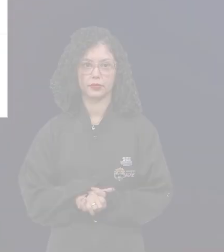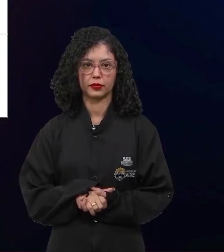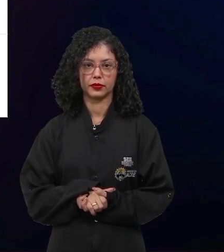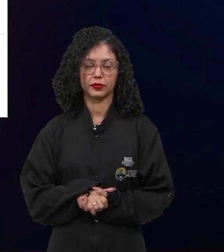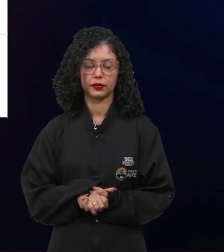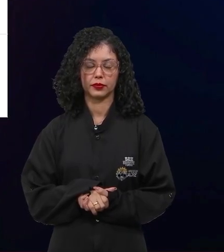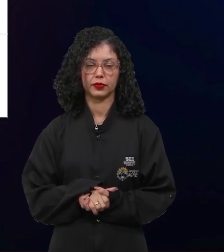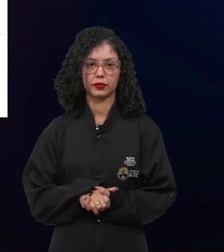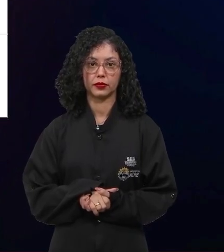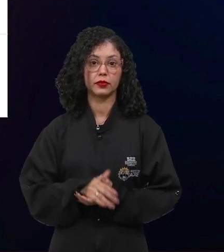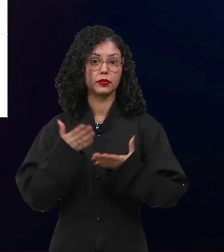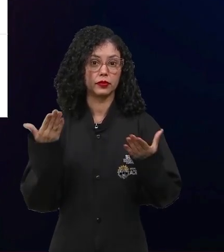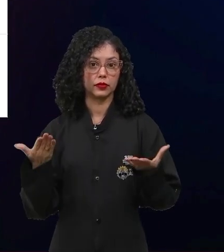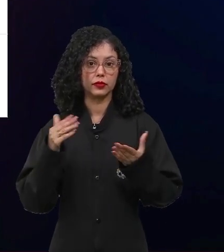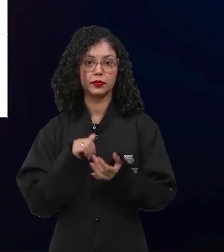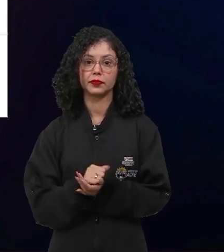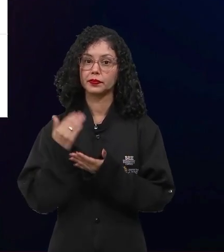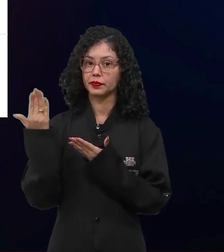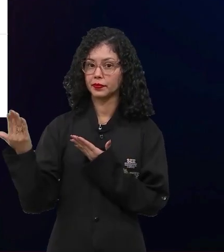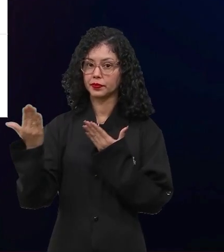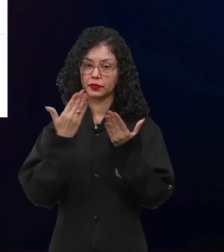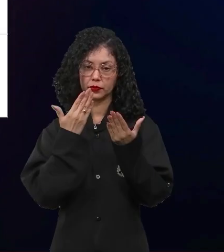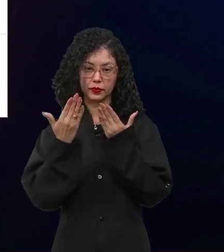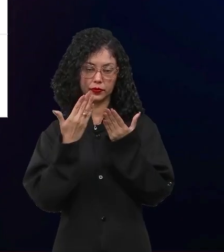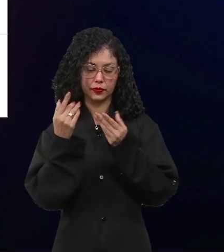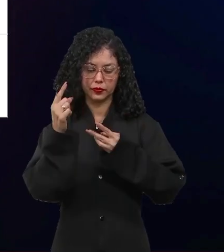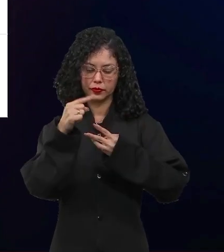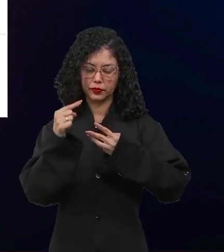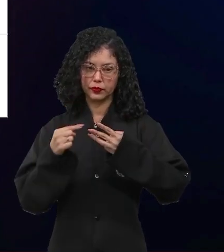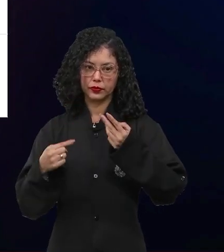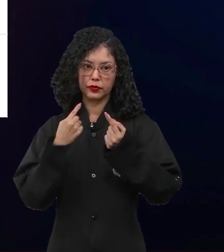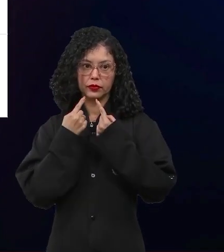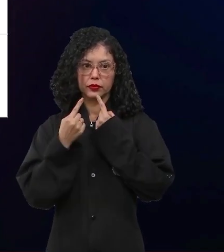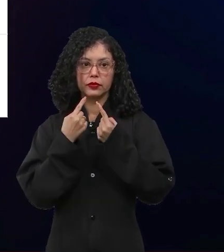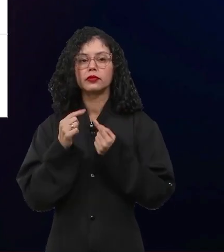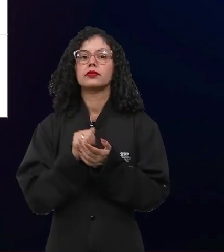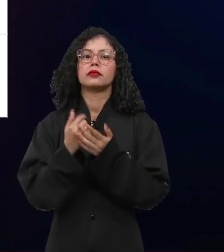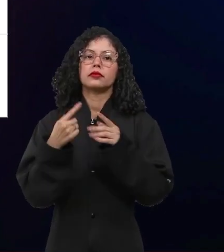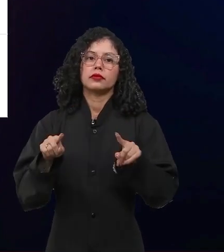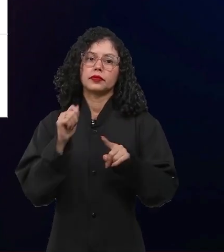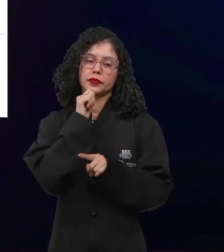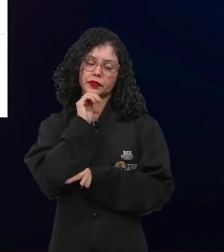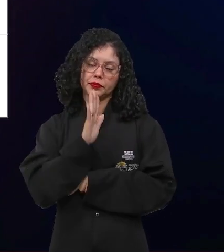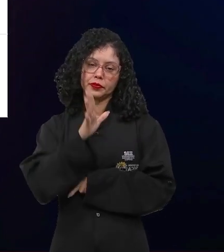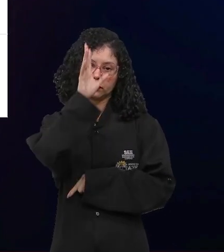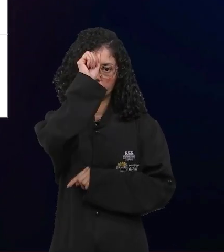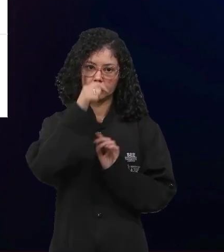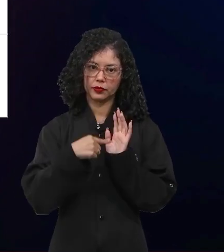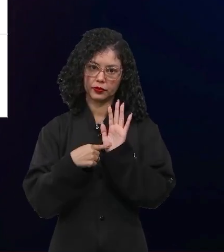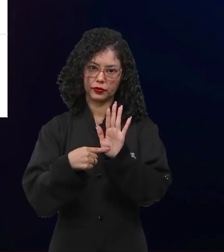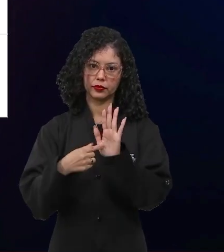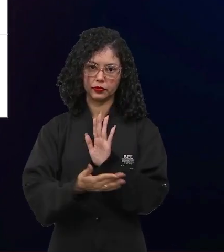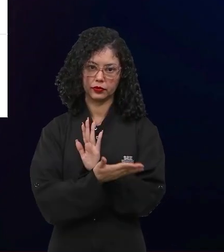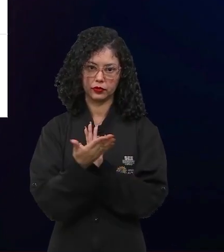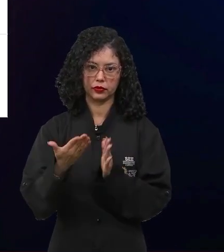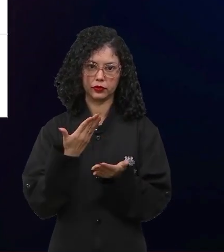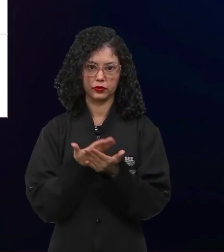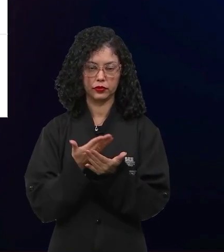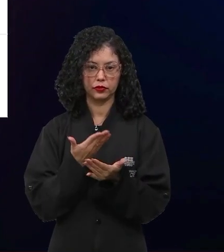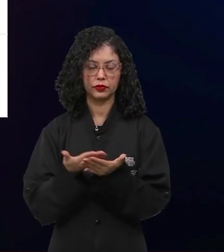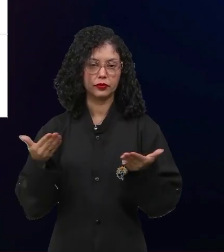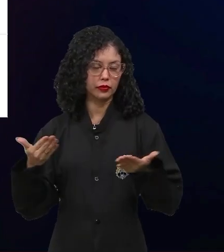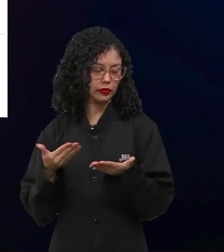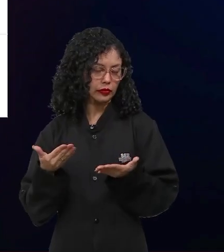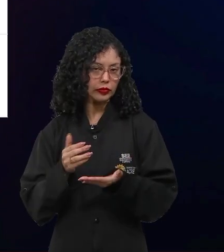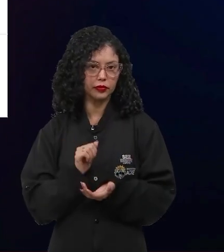orquestra. Então, esse é o comparativo dos 3 discursos musicais que a gente apresentou na nossa aula